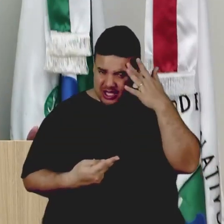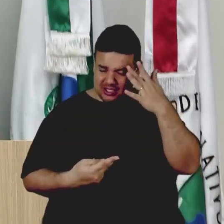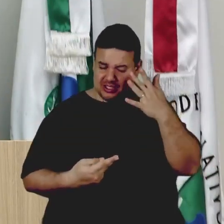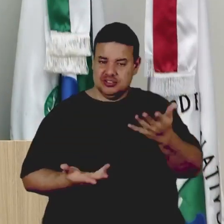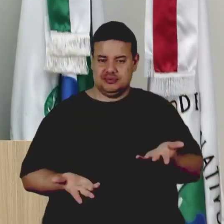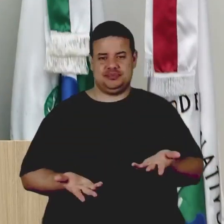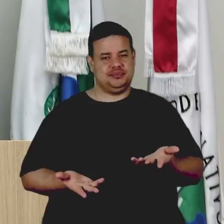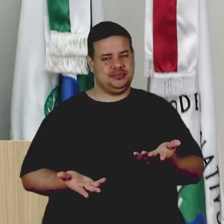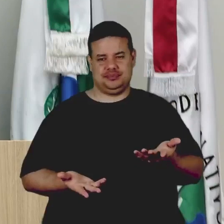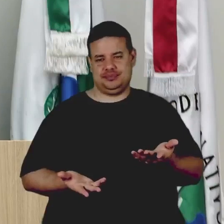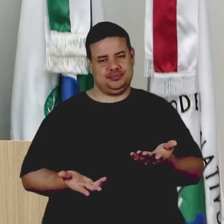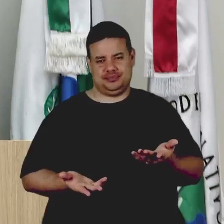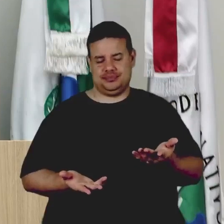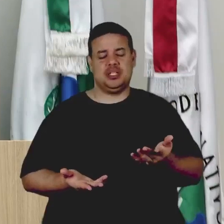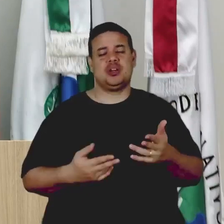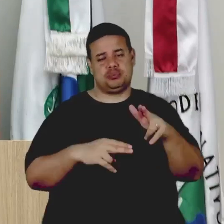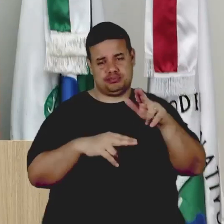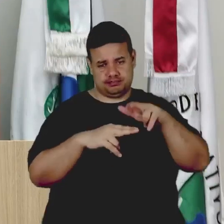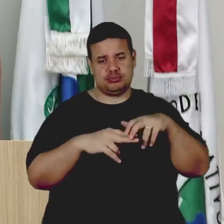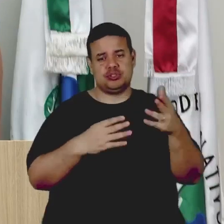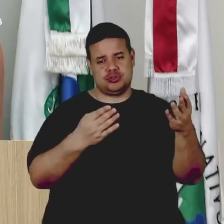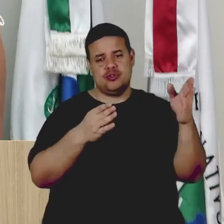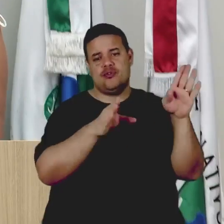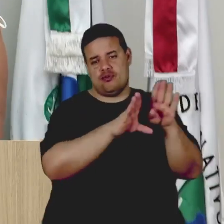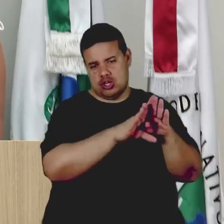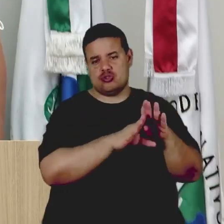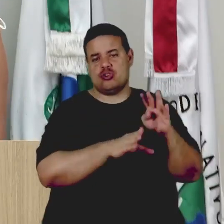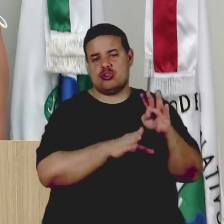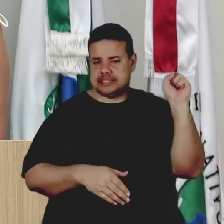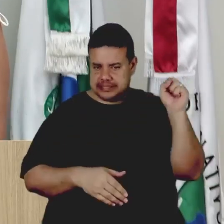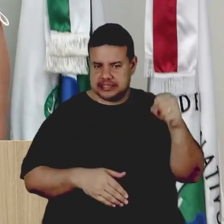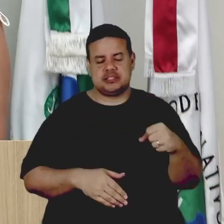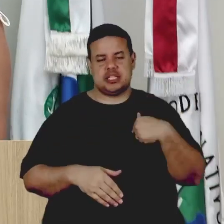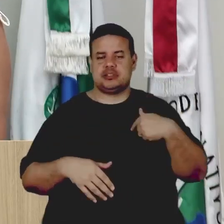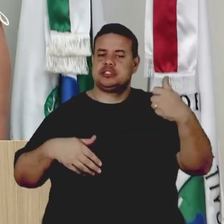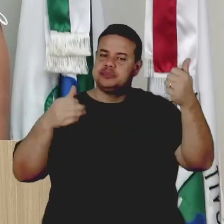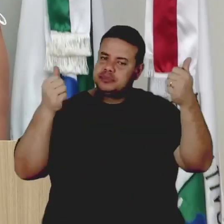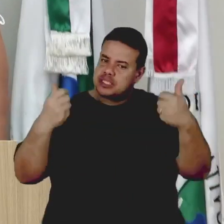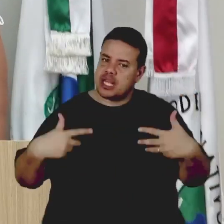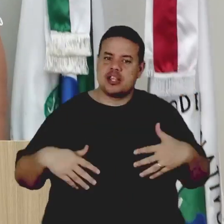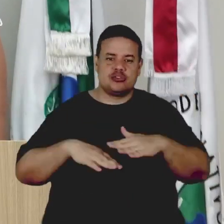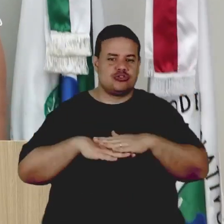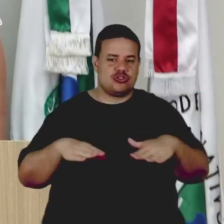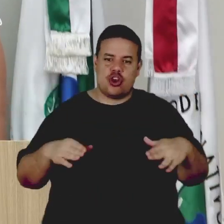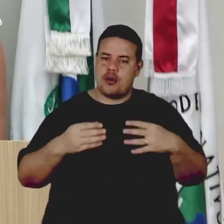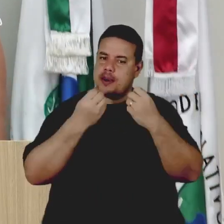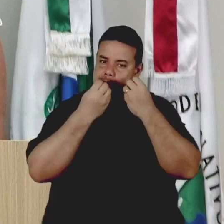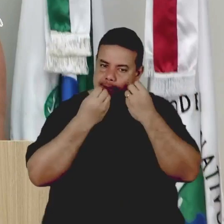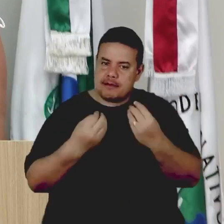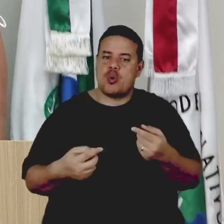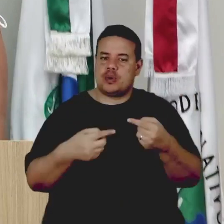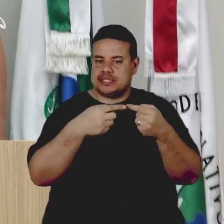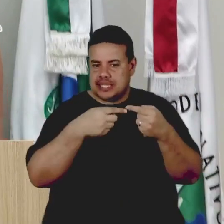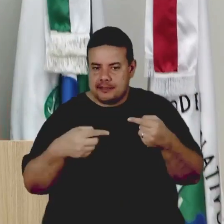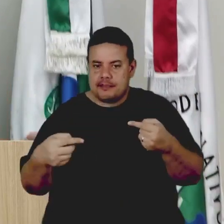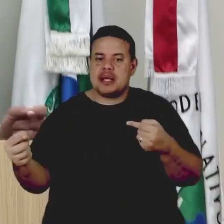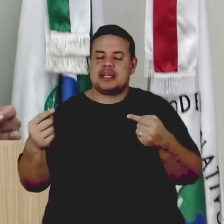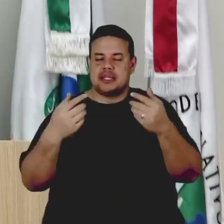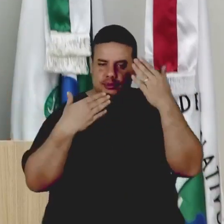está interditada sim. Seriam essas as minhas considerações. Tenham todos uma boa semana e muito obrigada.